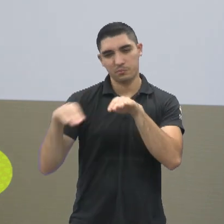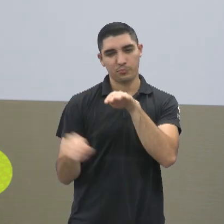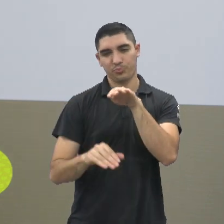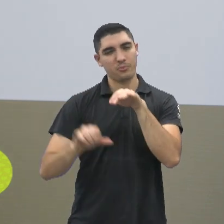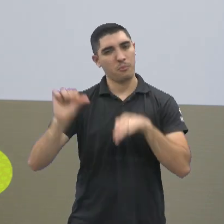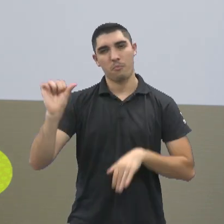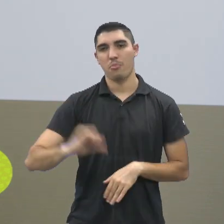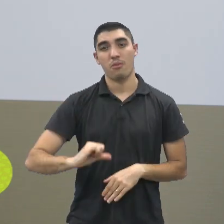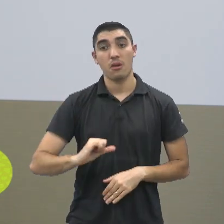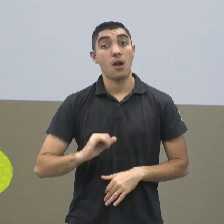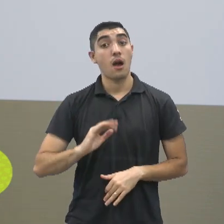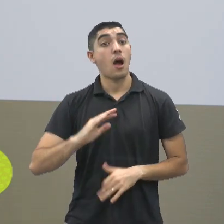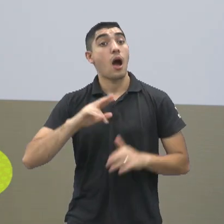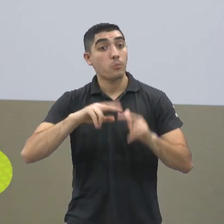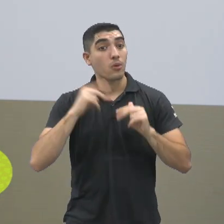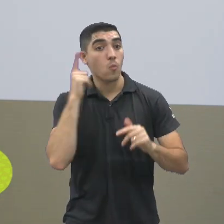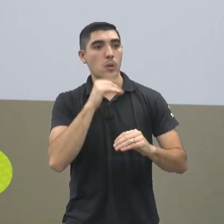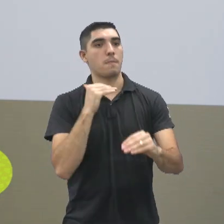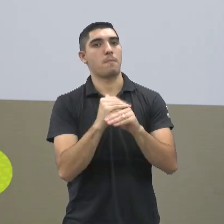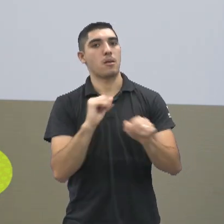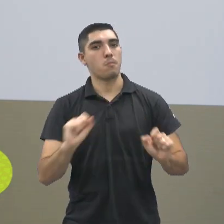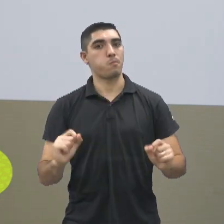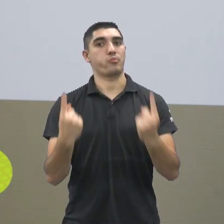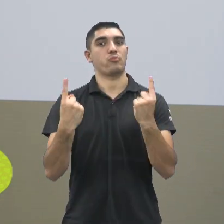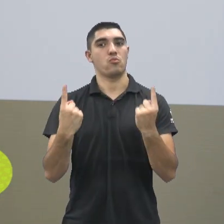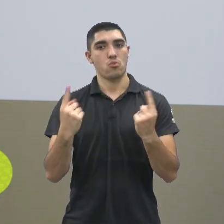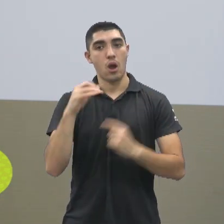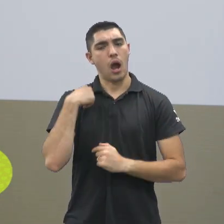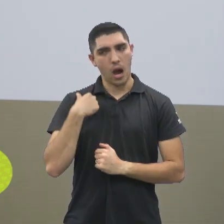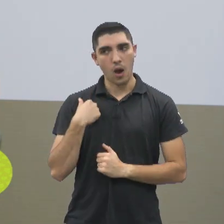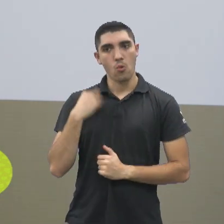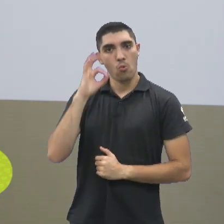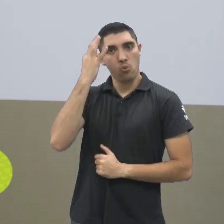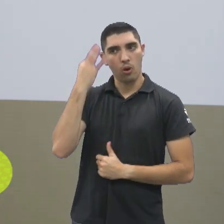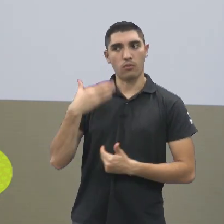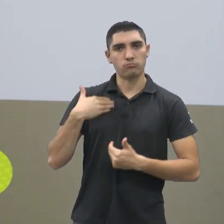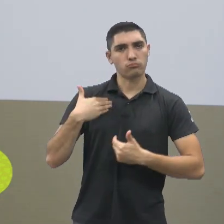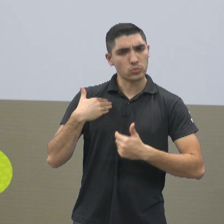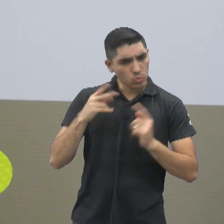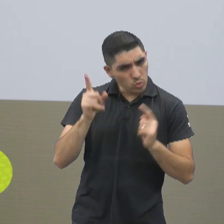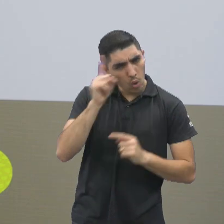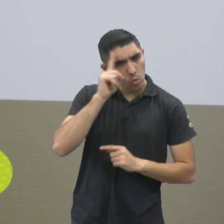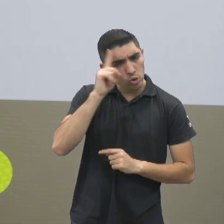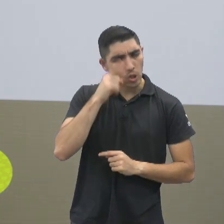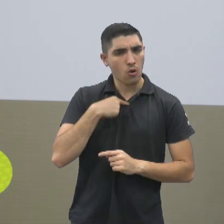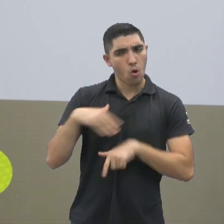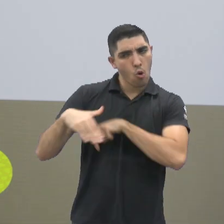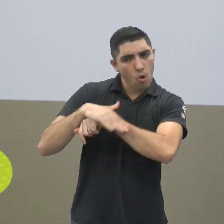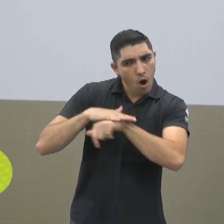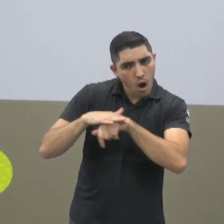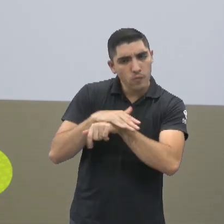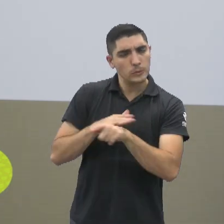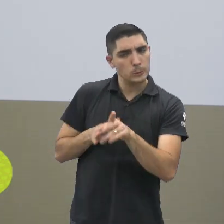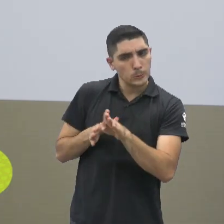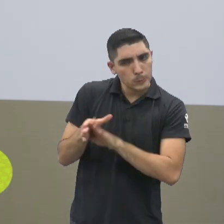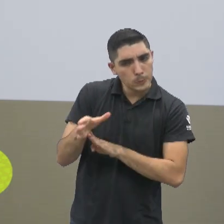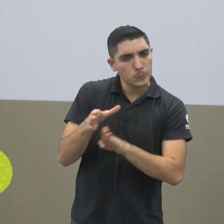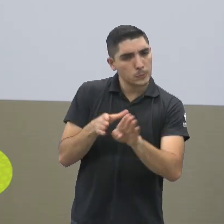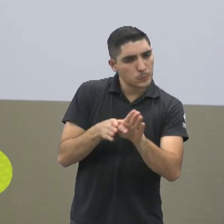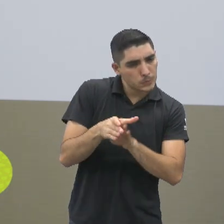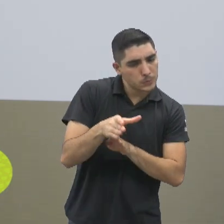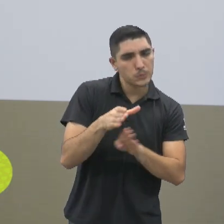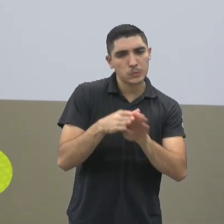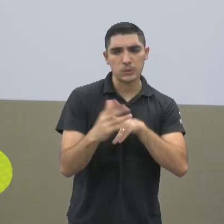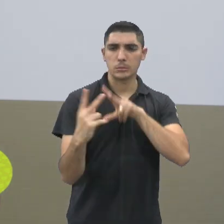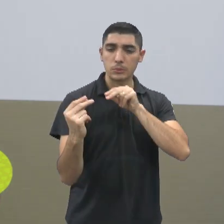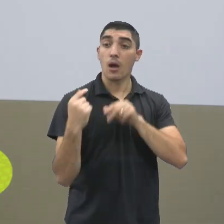ido pro brejo. Então foi conversando com todo mundo, foi falando com ele, conversando olho no olho com os meninos, mostrando dentro do campo o que